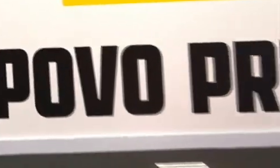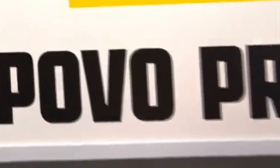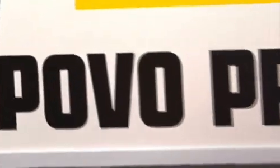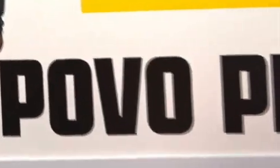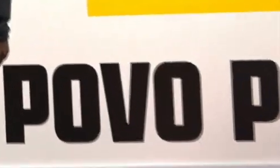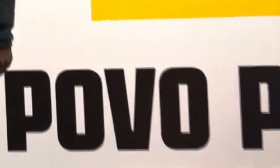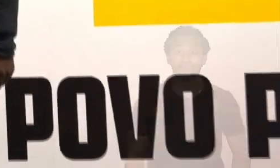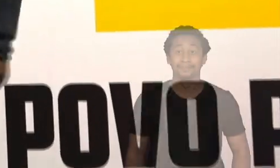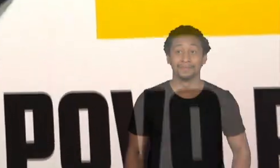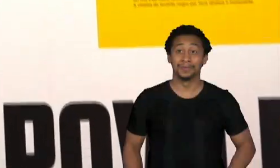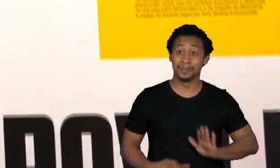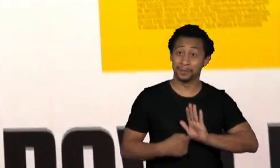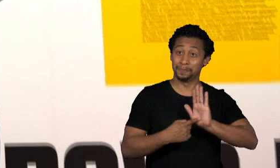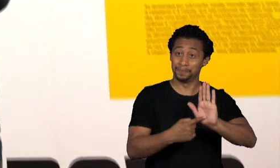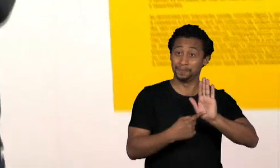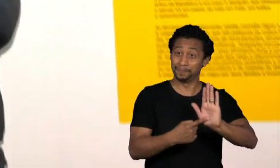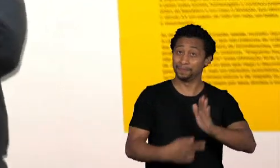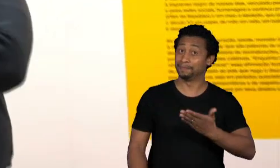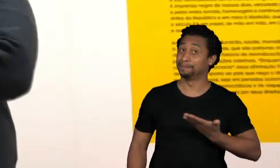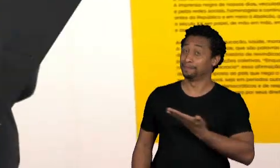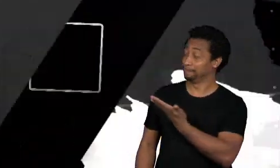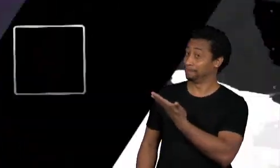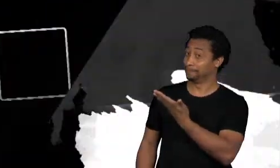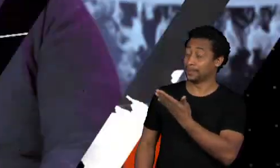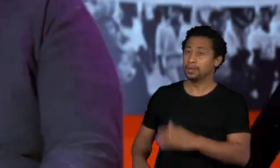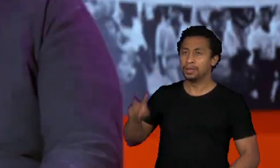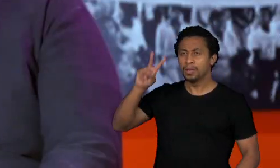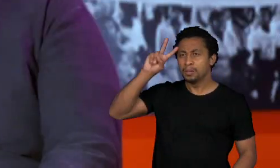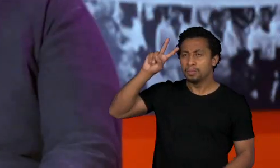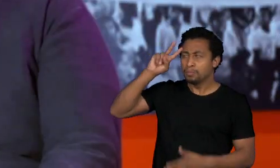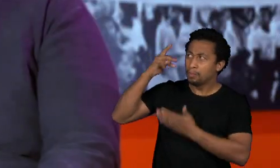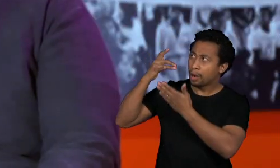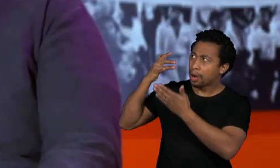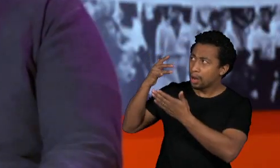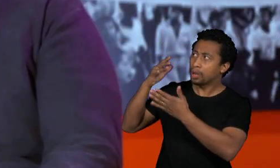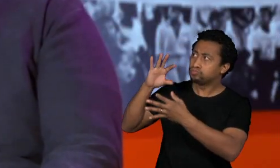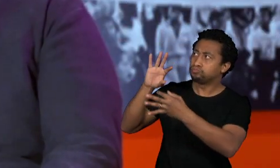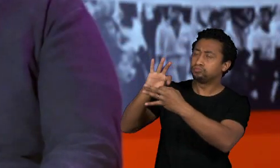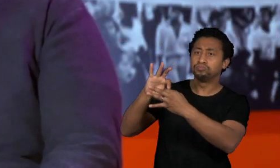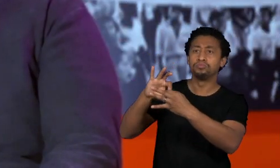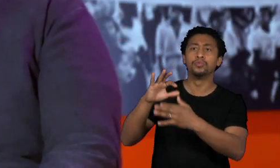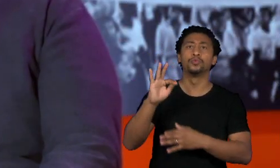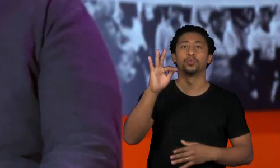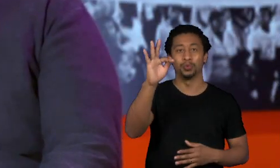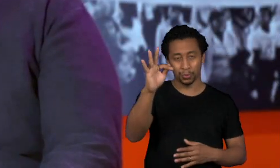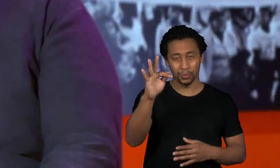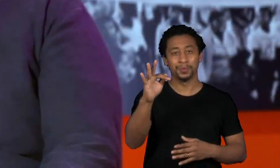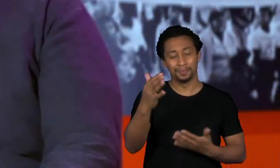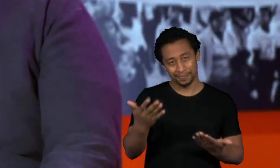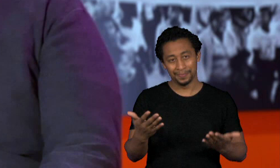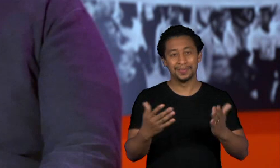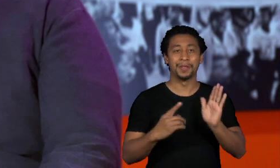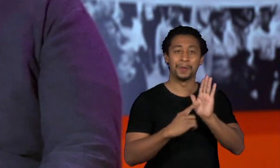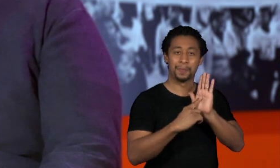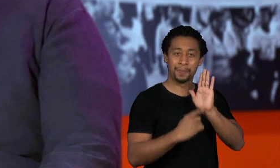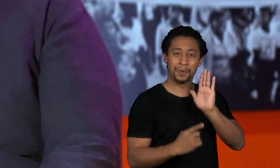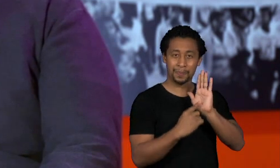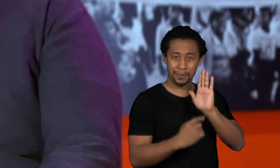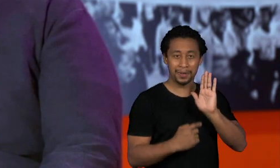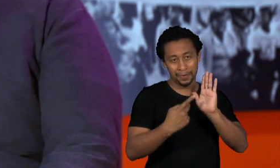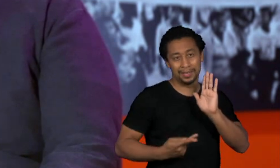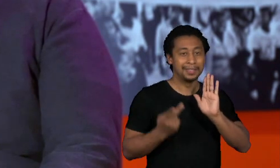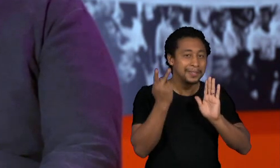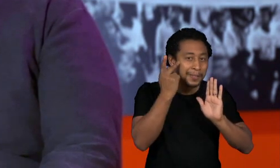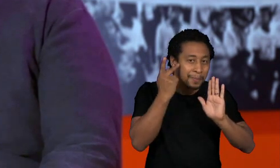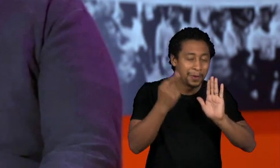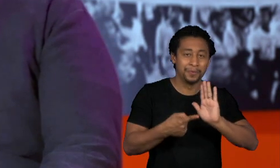A exposição Memórias do Futuro é um convite do Memorial da Resistência de São Paulo para pensar